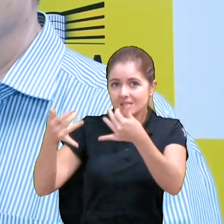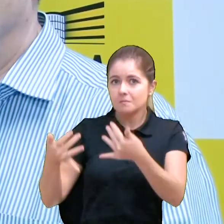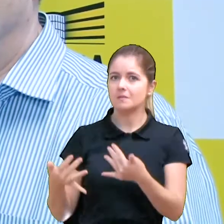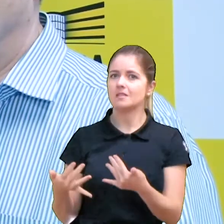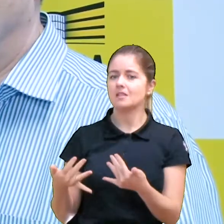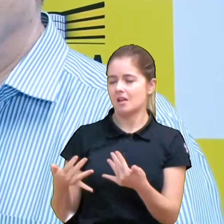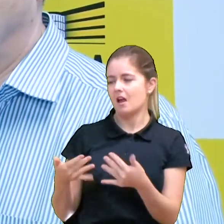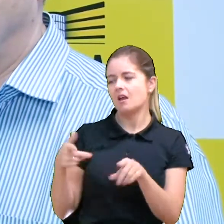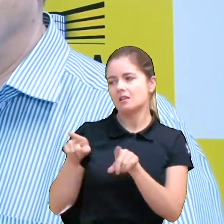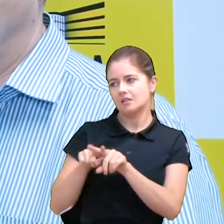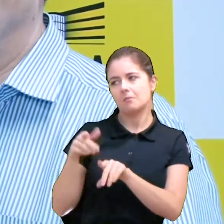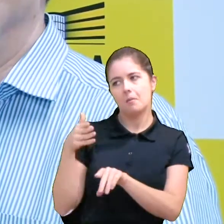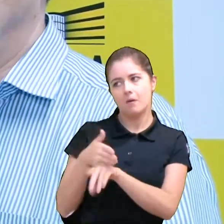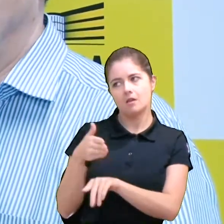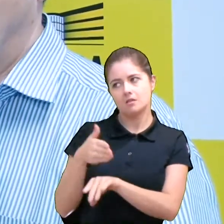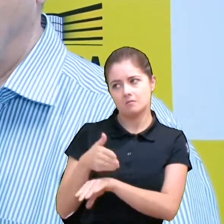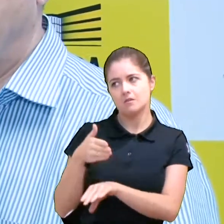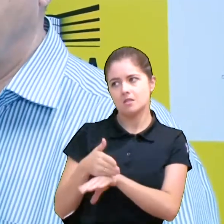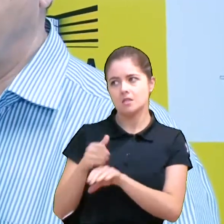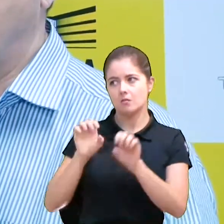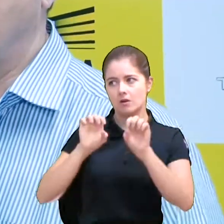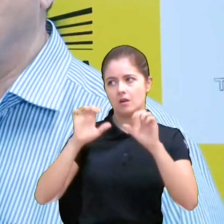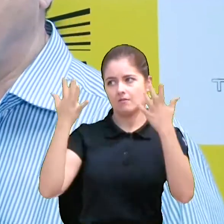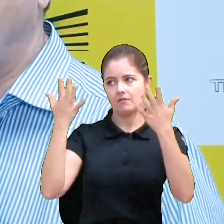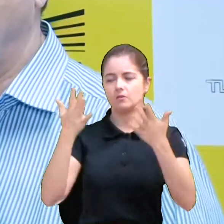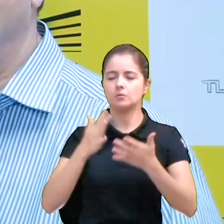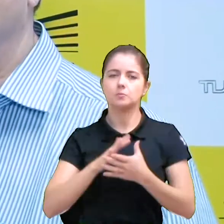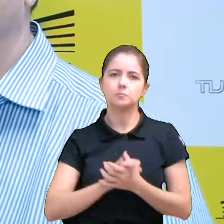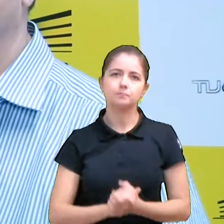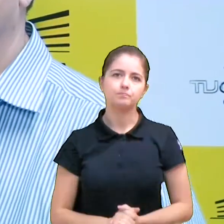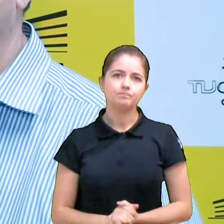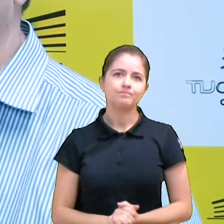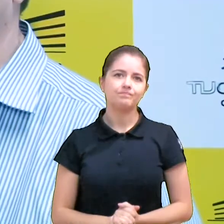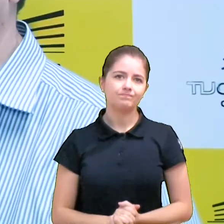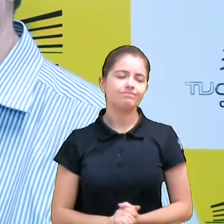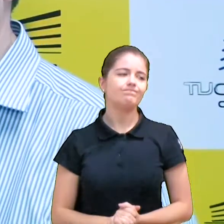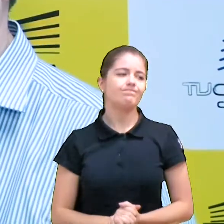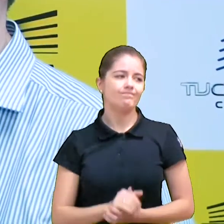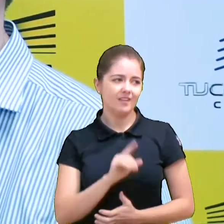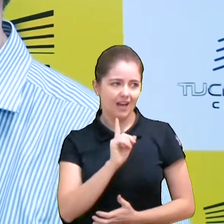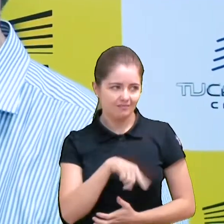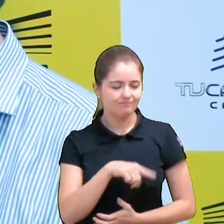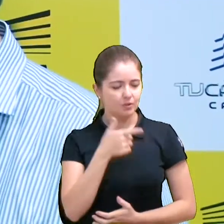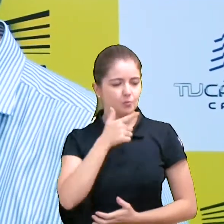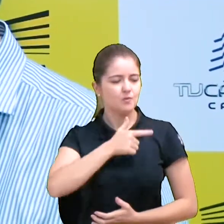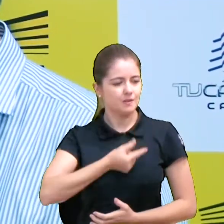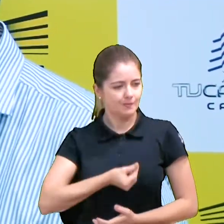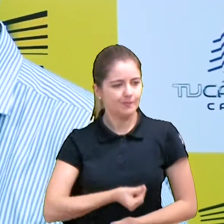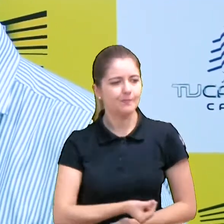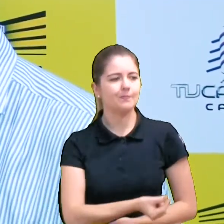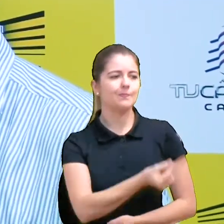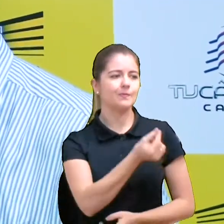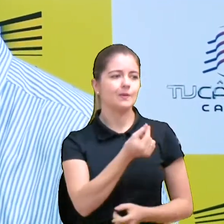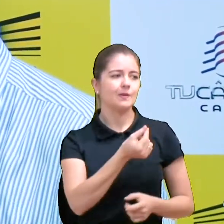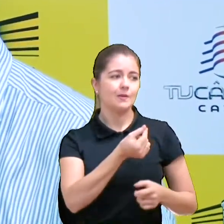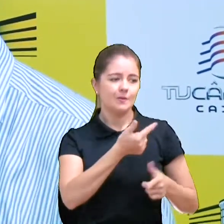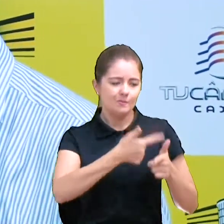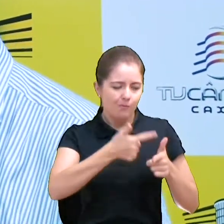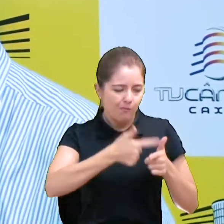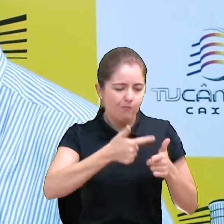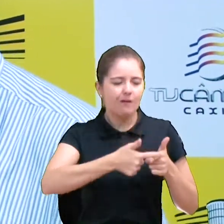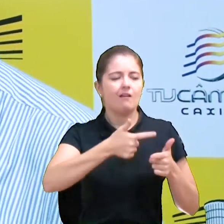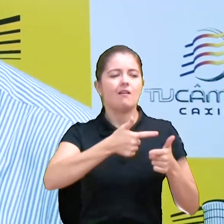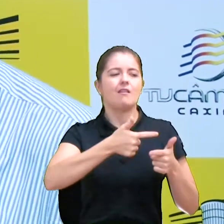participação das pessoas também nesse evento. Essa entidade sobreviveu a chuvas e trovoadas. Durante muitos anos teve